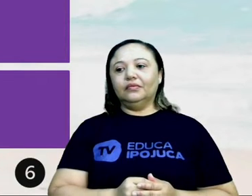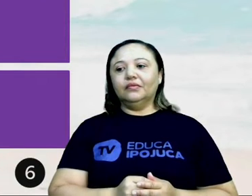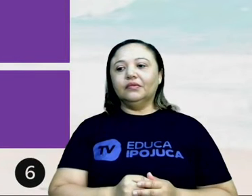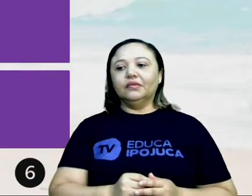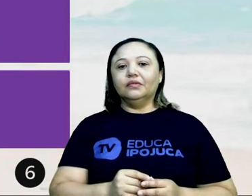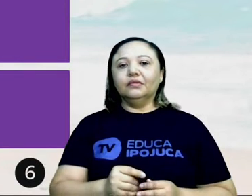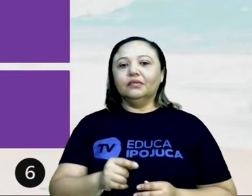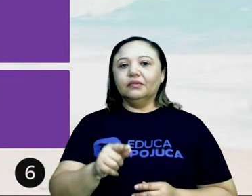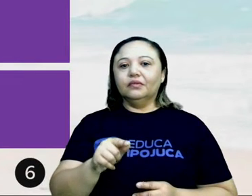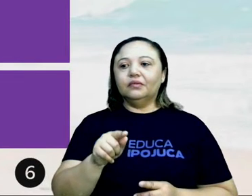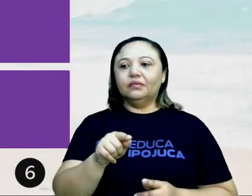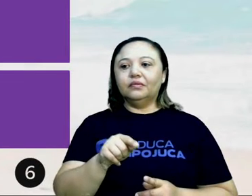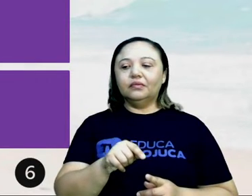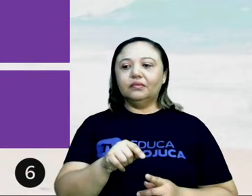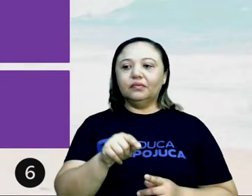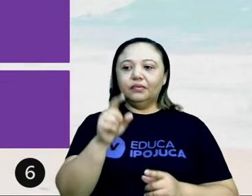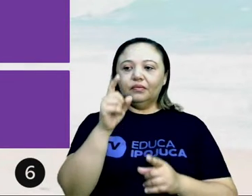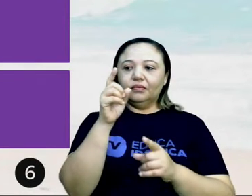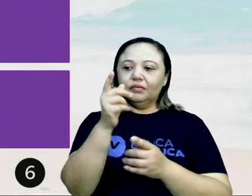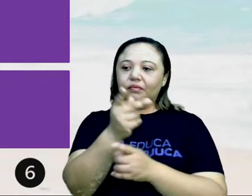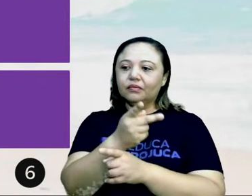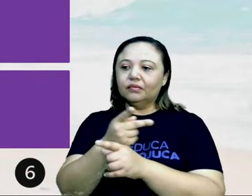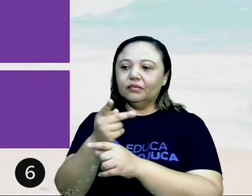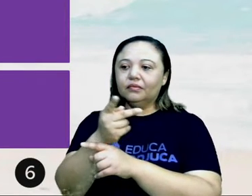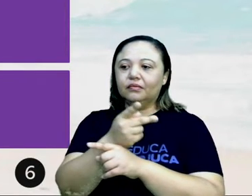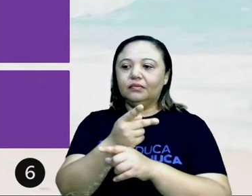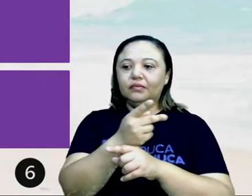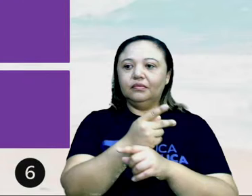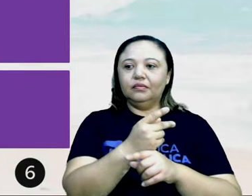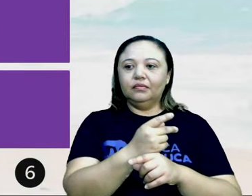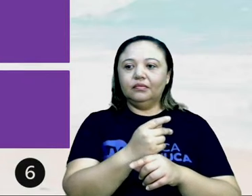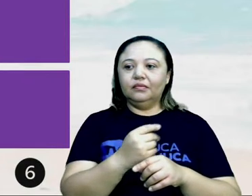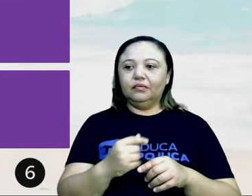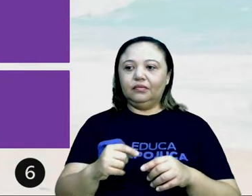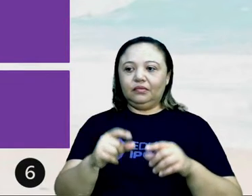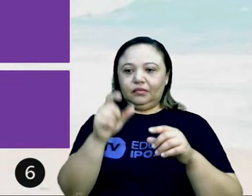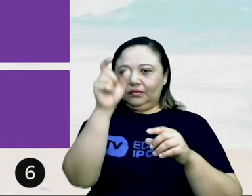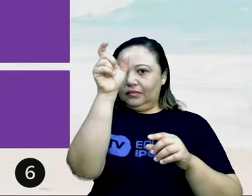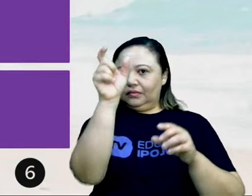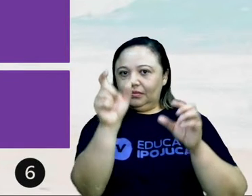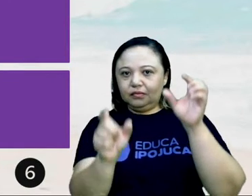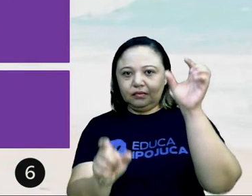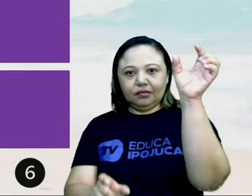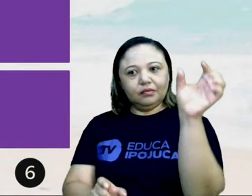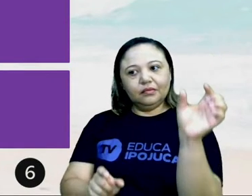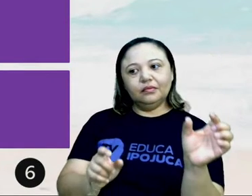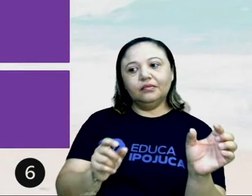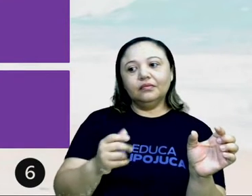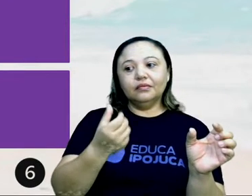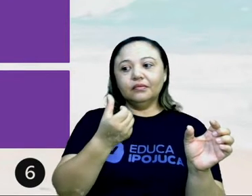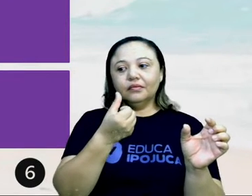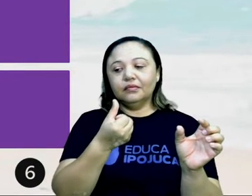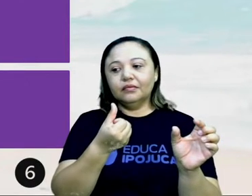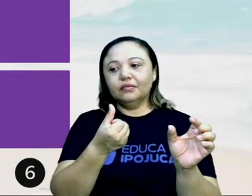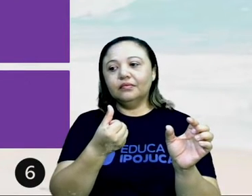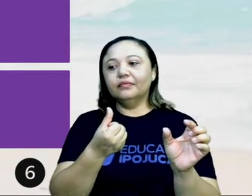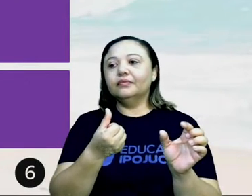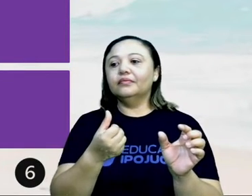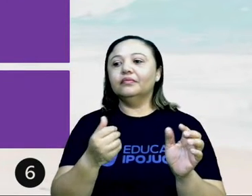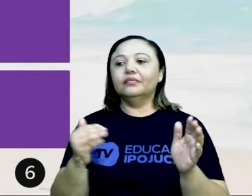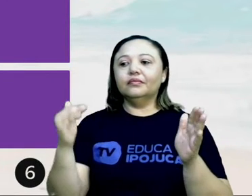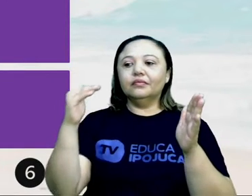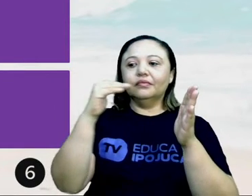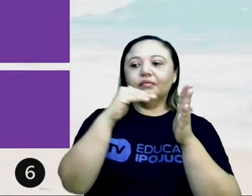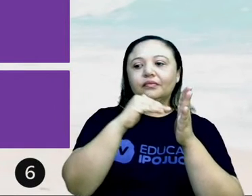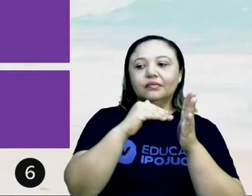Por quê? Se por acaso nós procurássemos a linha 6, a gente não iria encontrar, porque a gente só tem até a